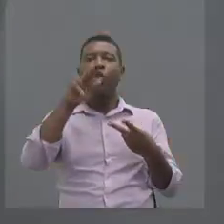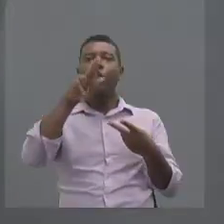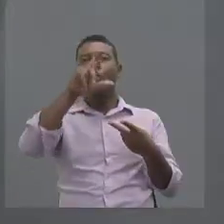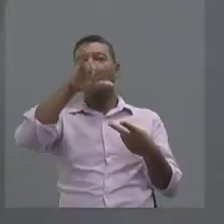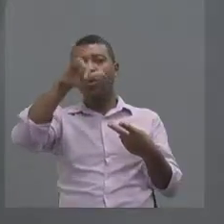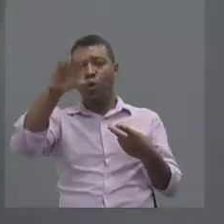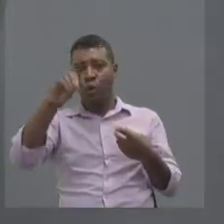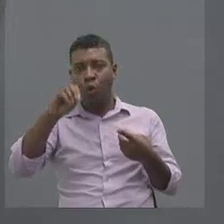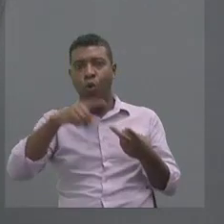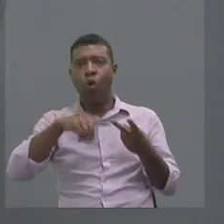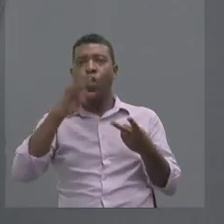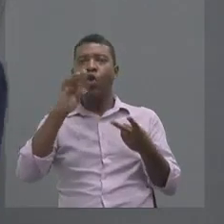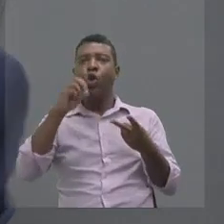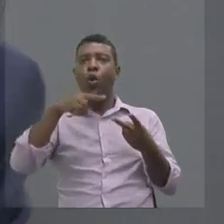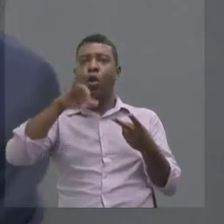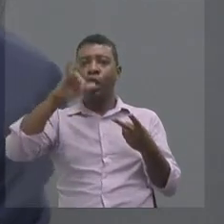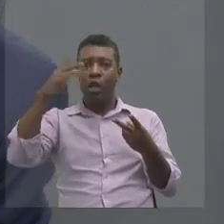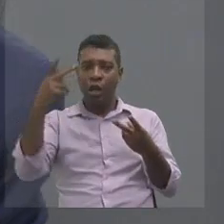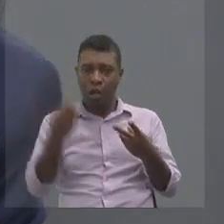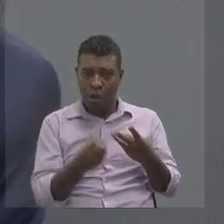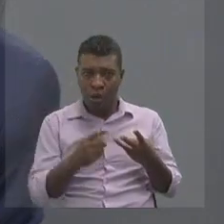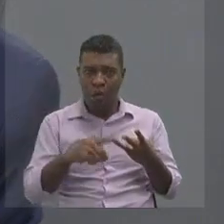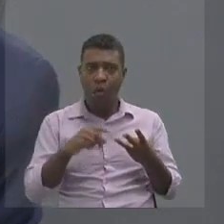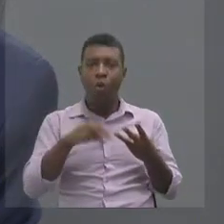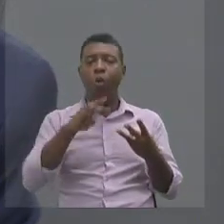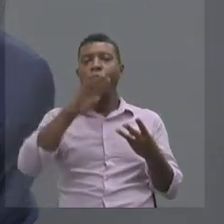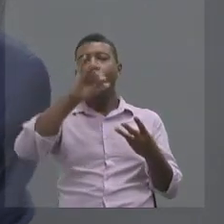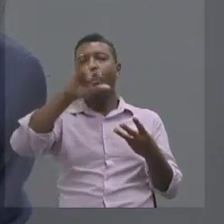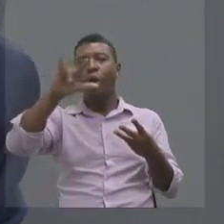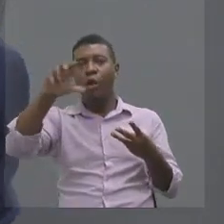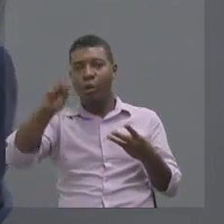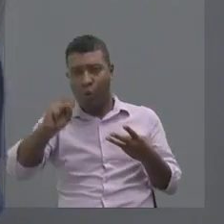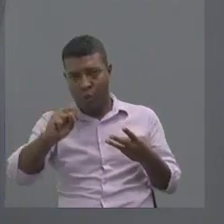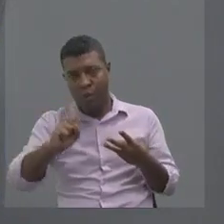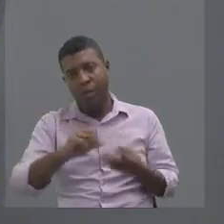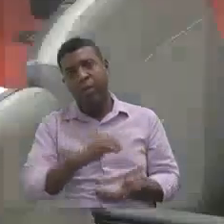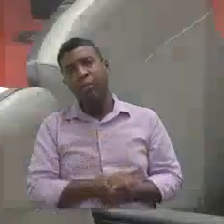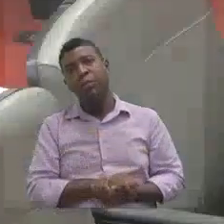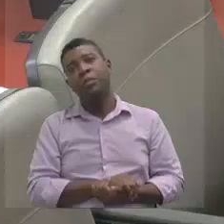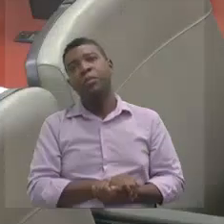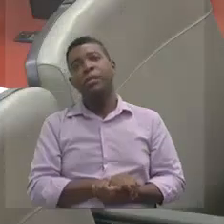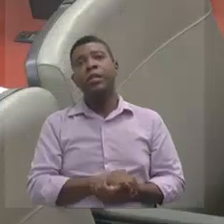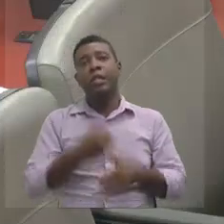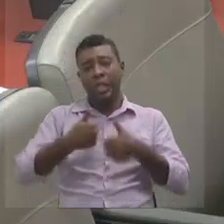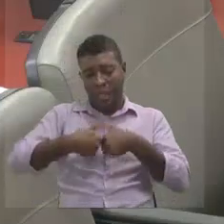vereadores Toninho e Wilson que estão aqui pleiteando